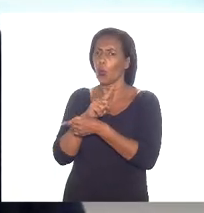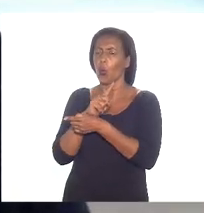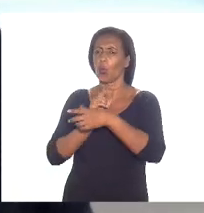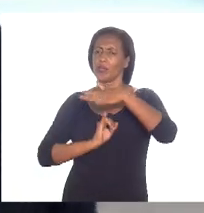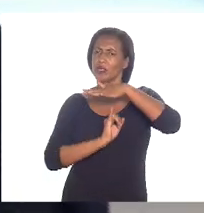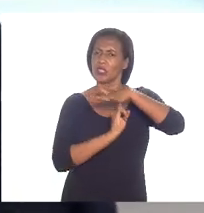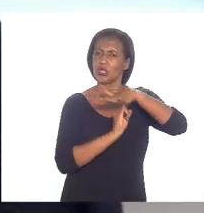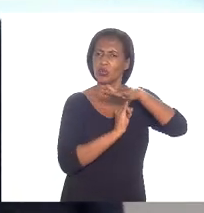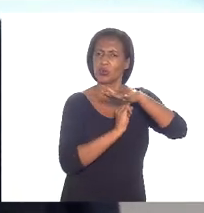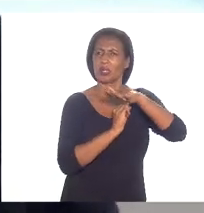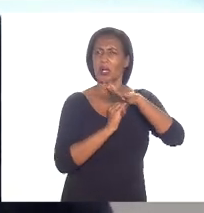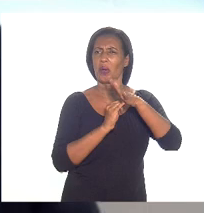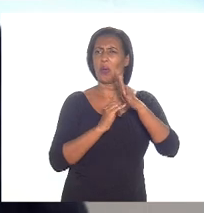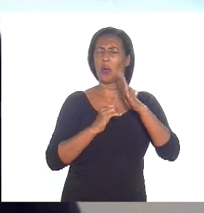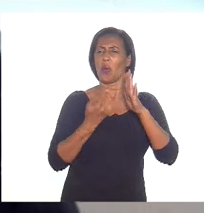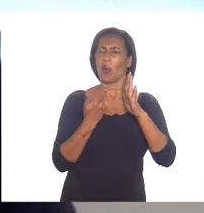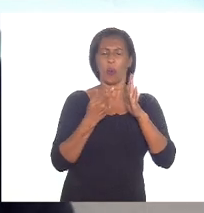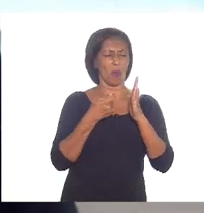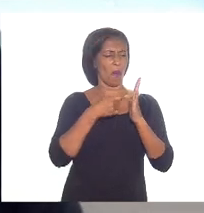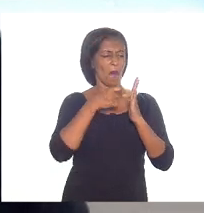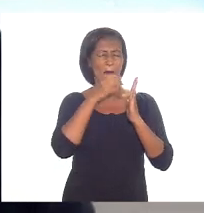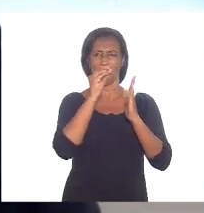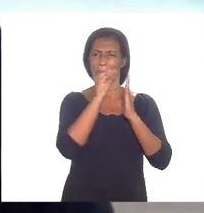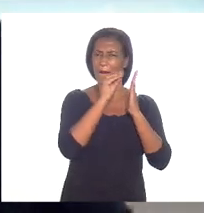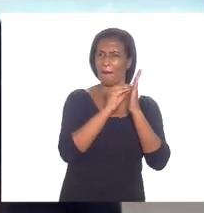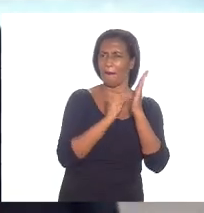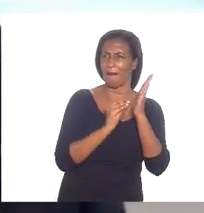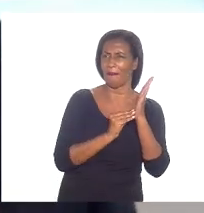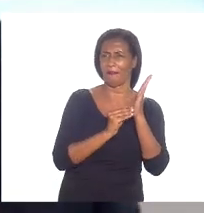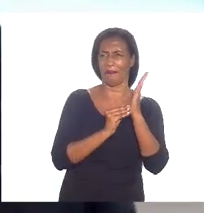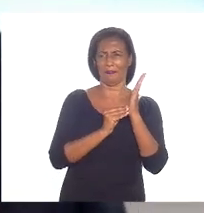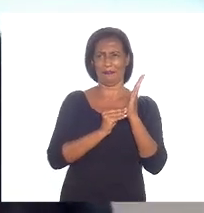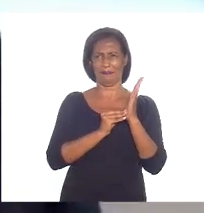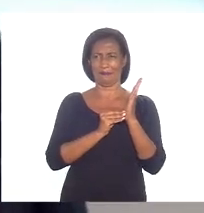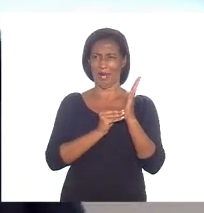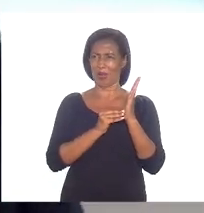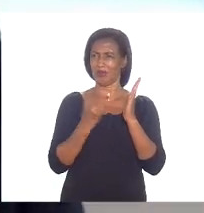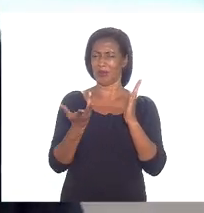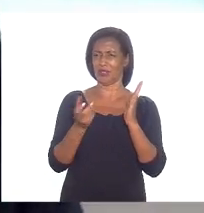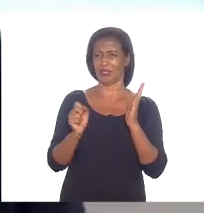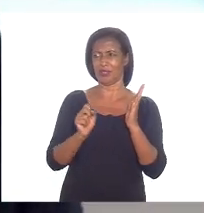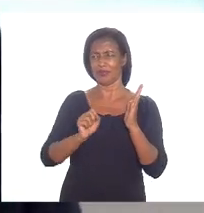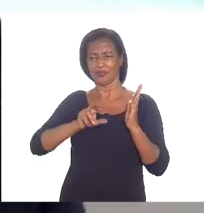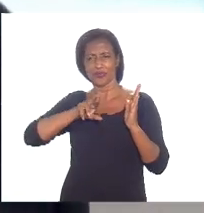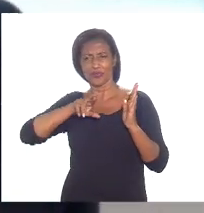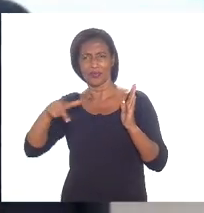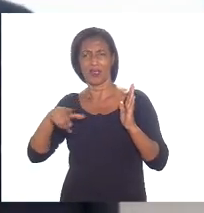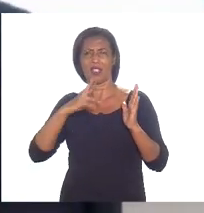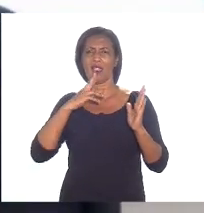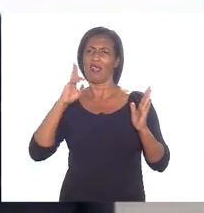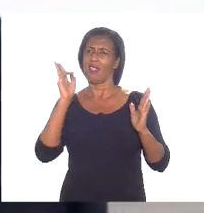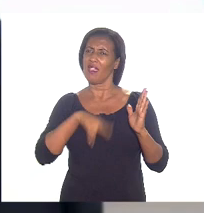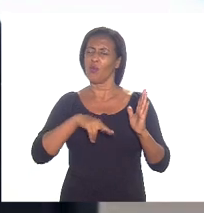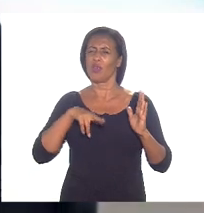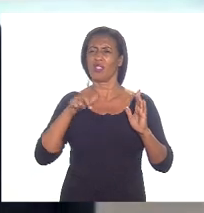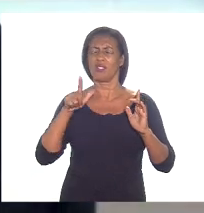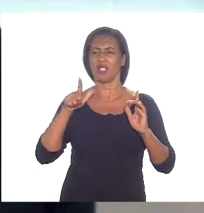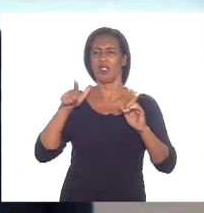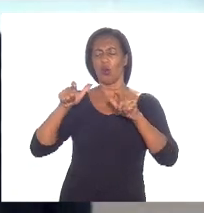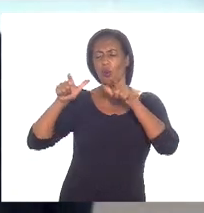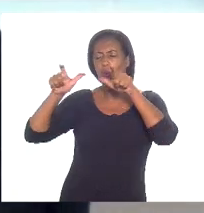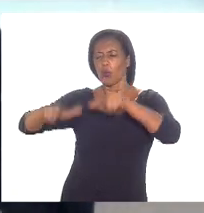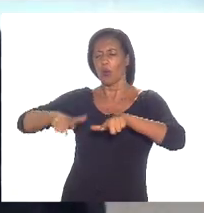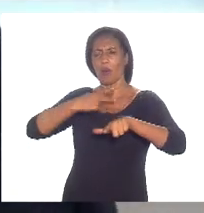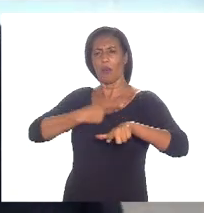pautas abomináveis, como passamos aqui ontem. Amanhã tem mais um projeto de lei para reconhecer como utilidade pública